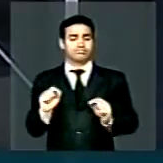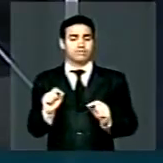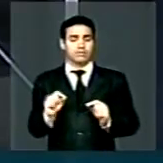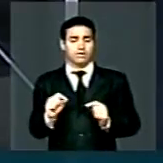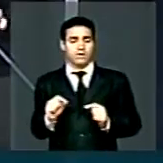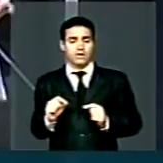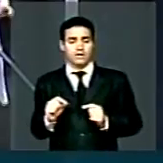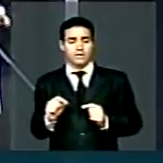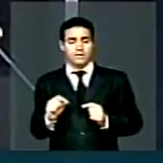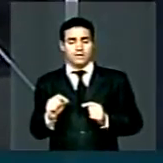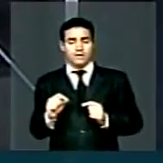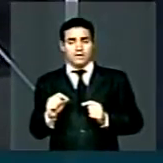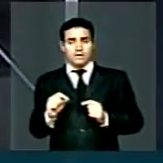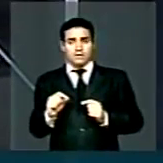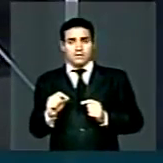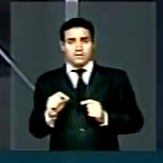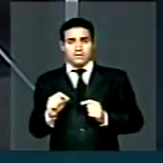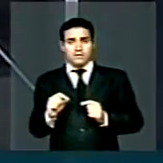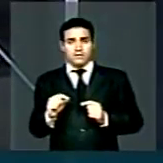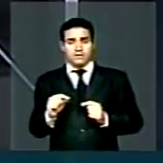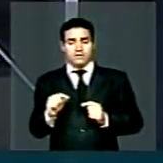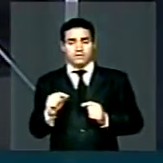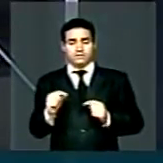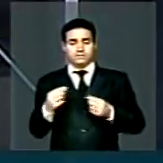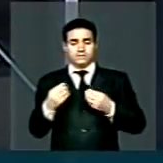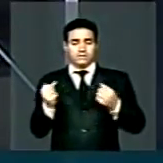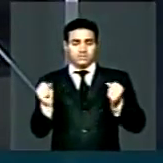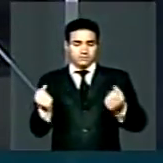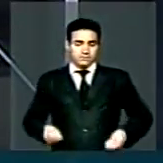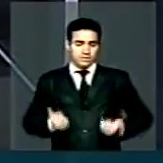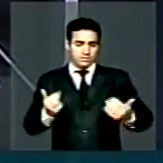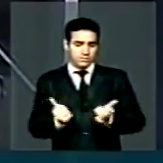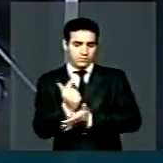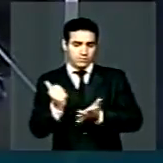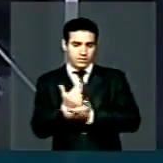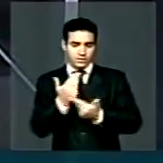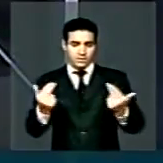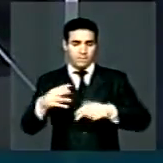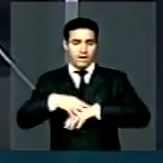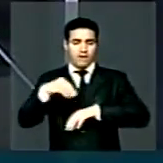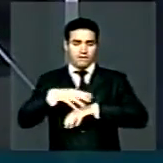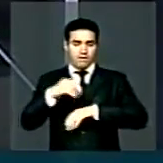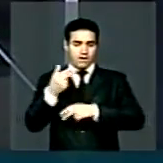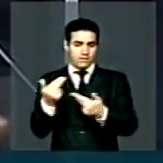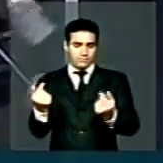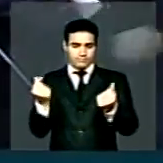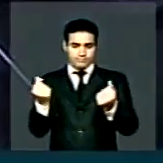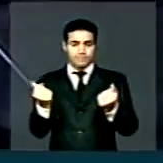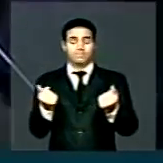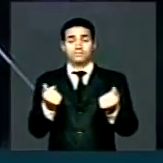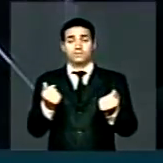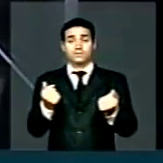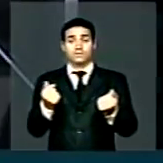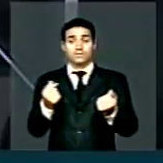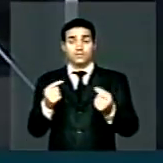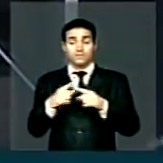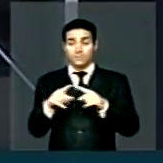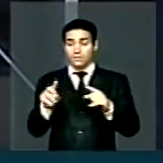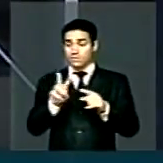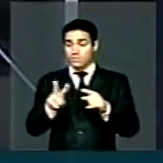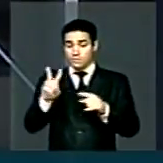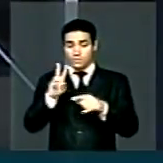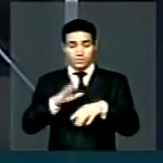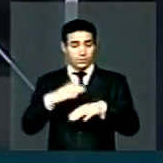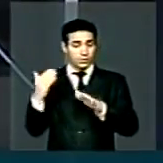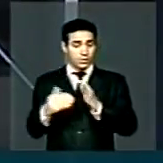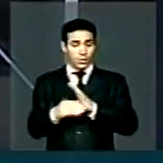grandes malls de Miami, né? O petróleo, a riqueza venezuelana, com uma corrupção total.